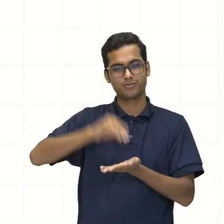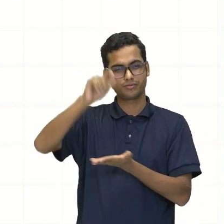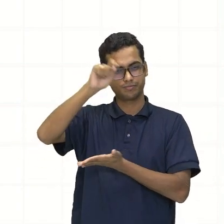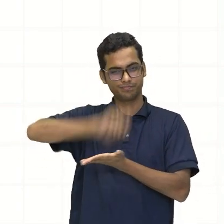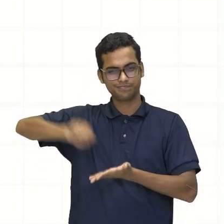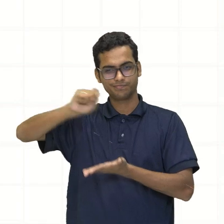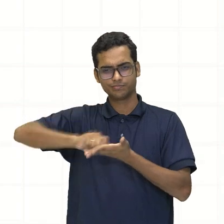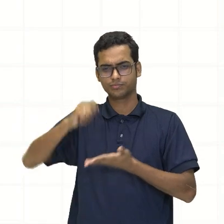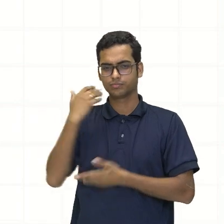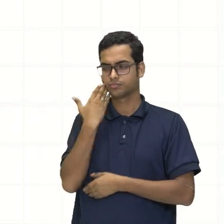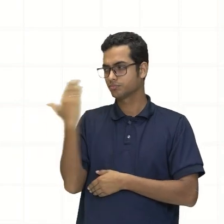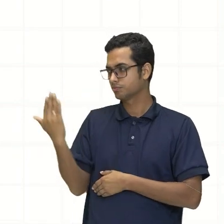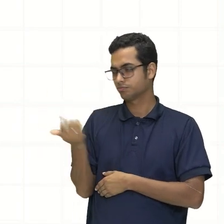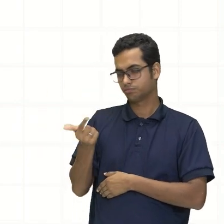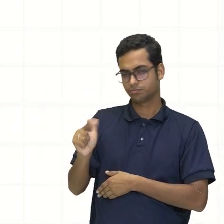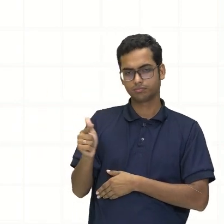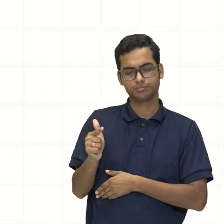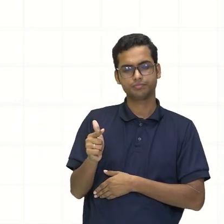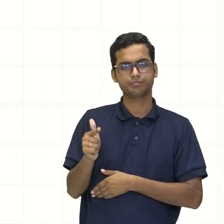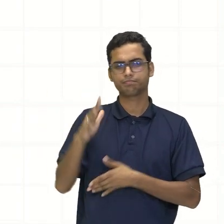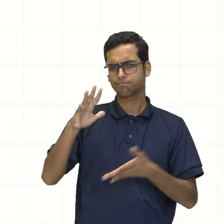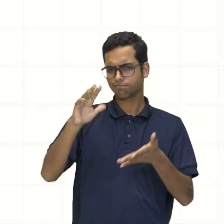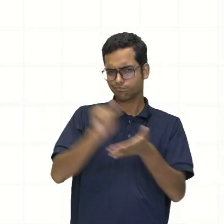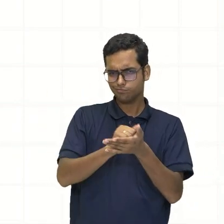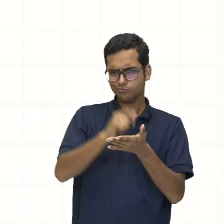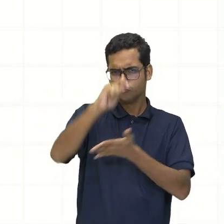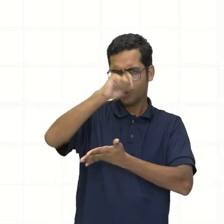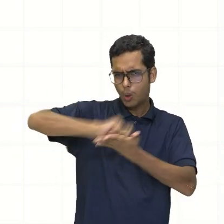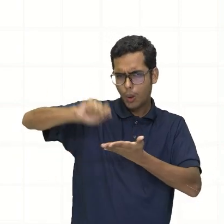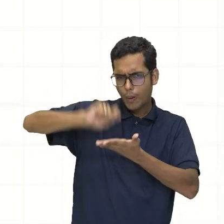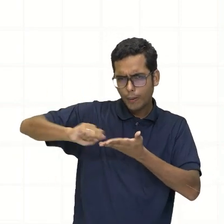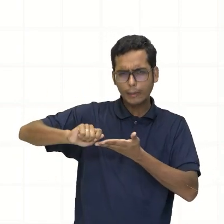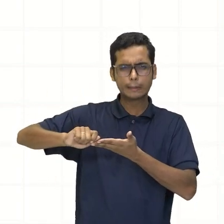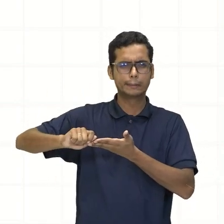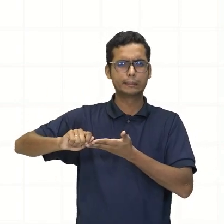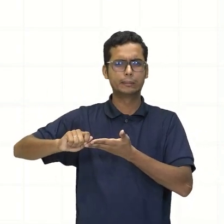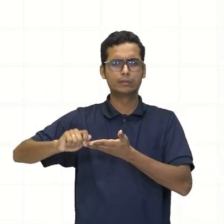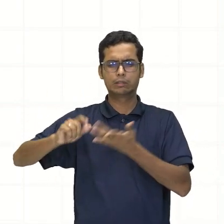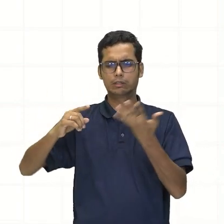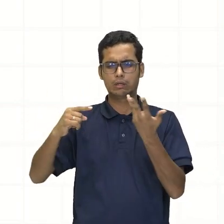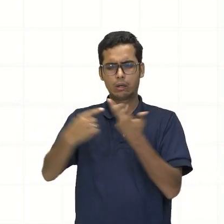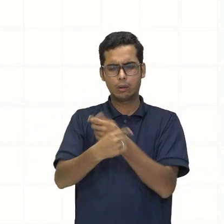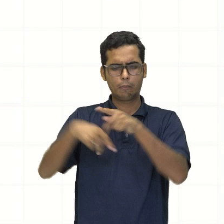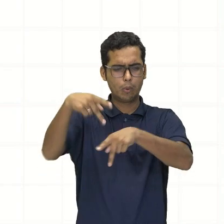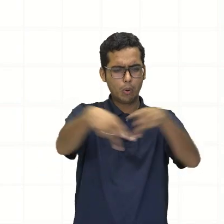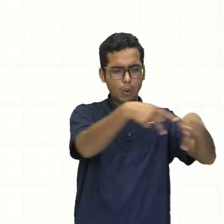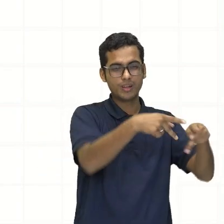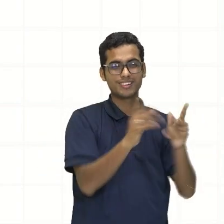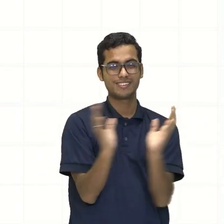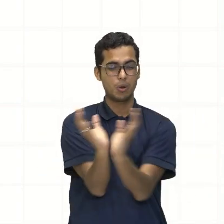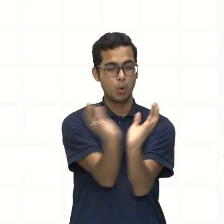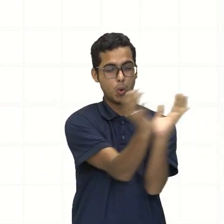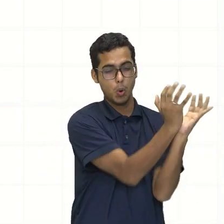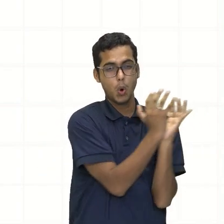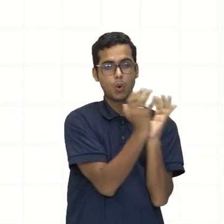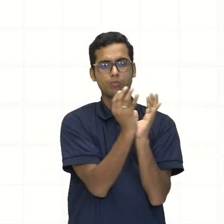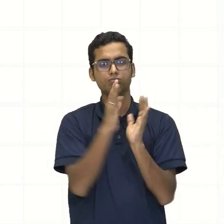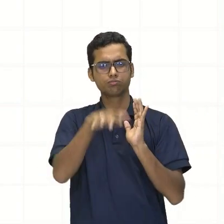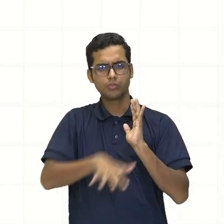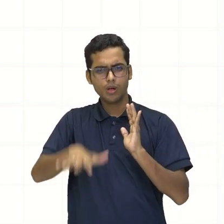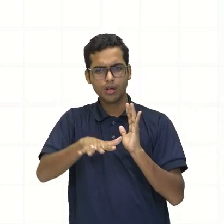da escrita. Não há registros escritos de vários grupos dessa